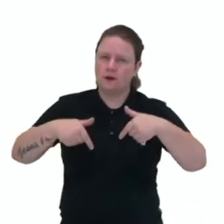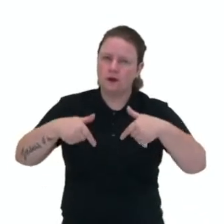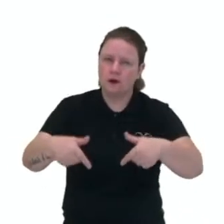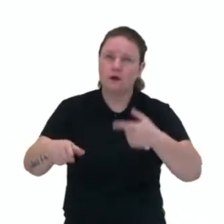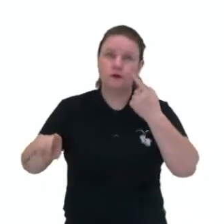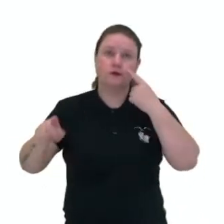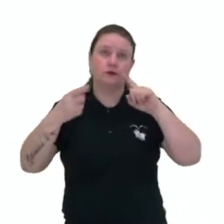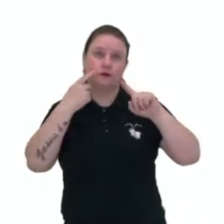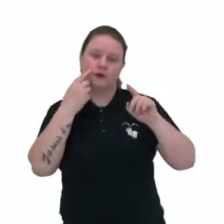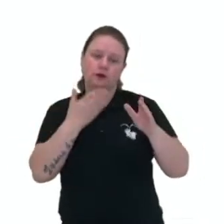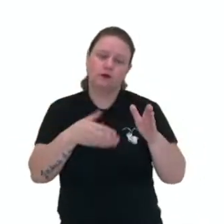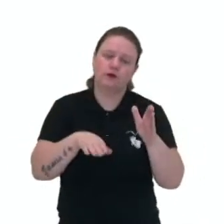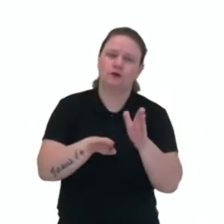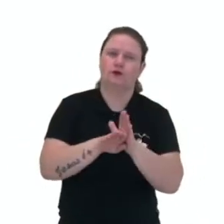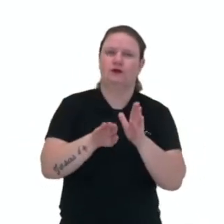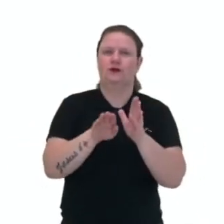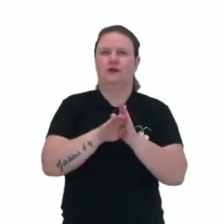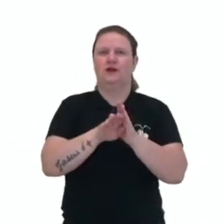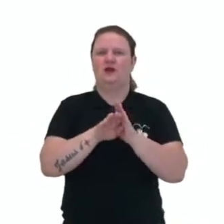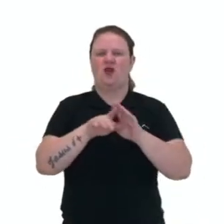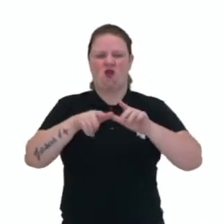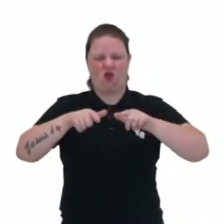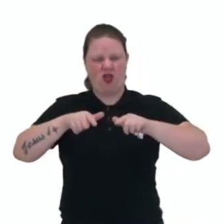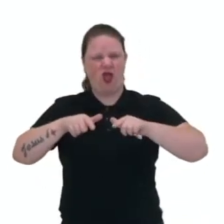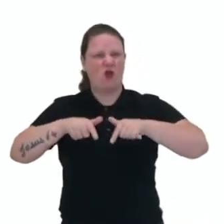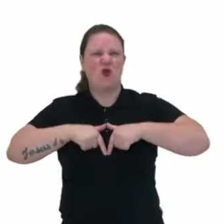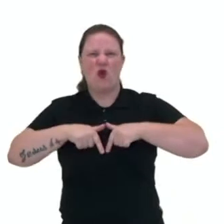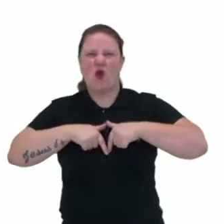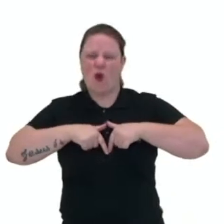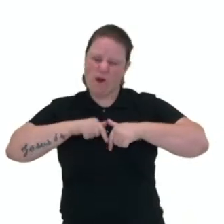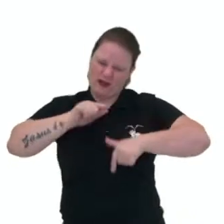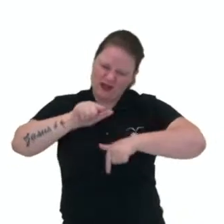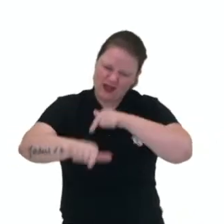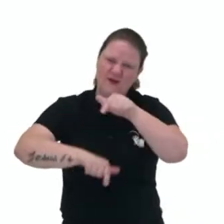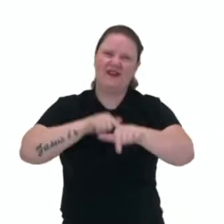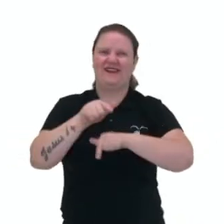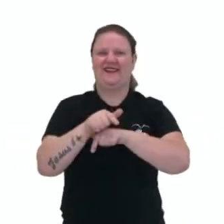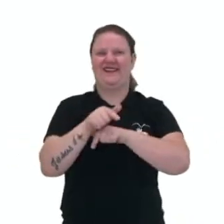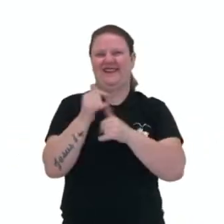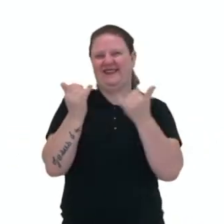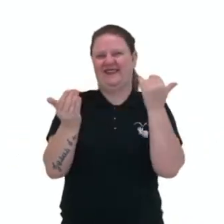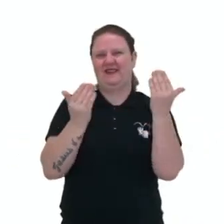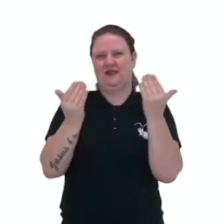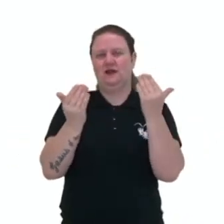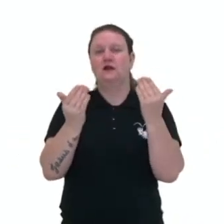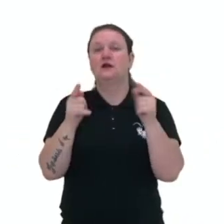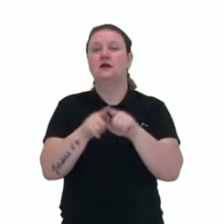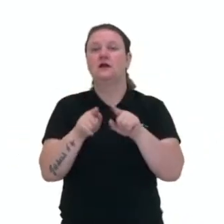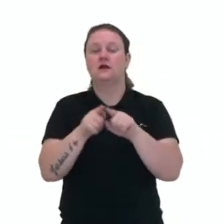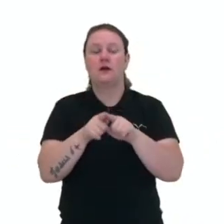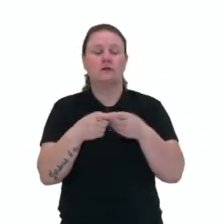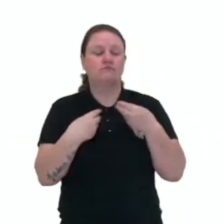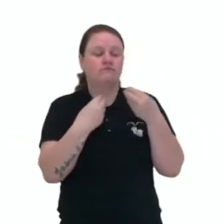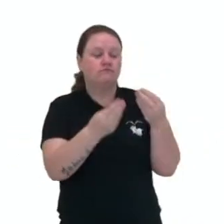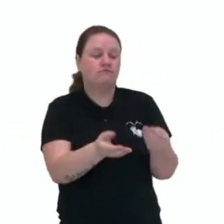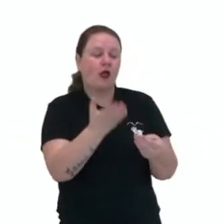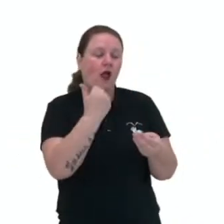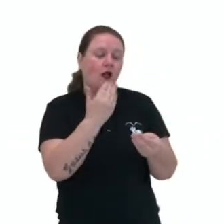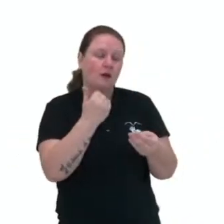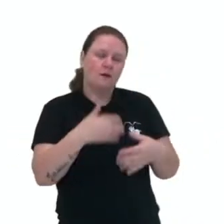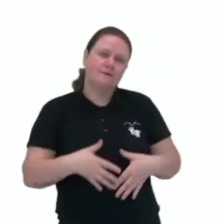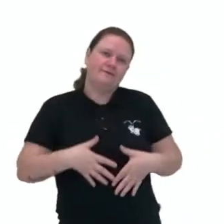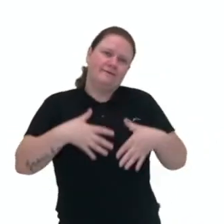chegou? São as aventuras do super trabalhador. Sou o super trabalhador. Alimento minha família com orgulho e